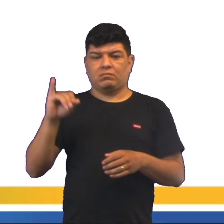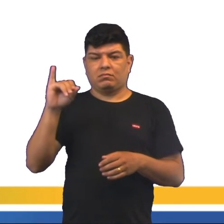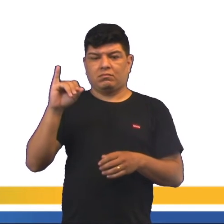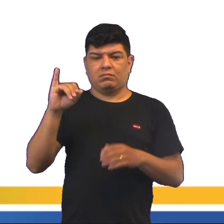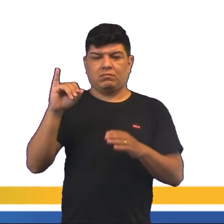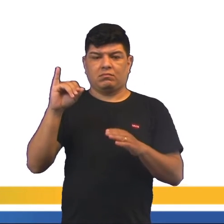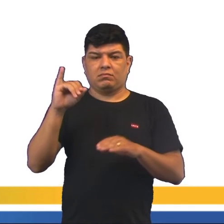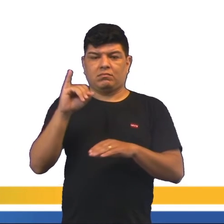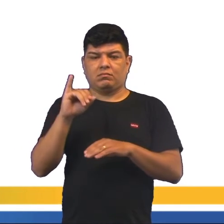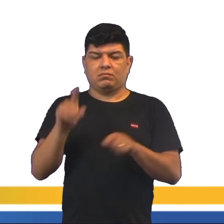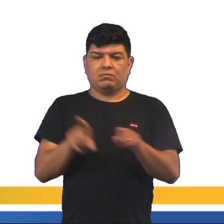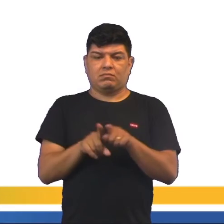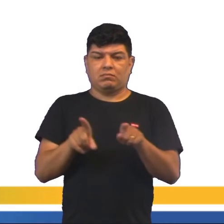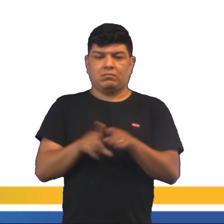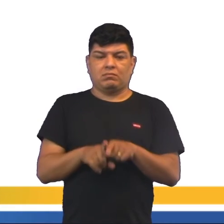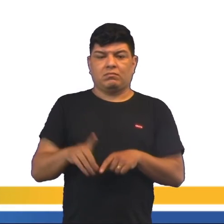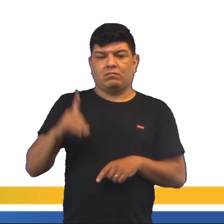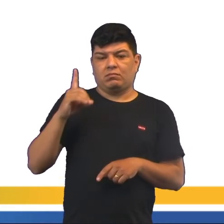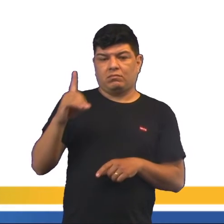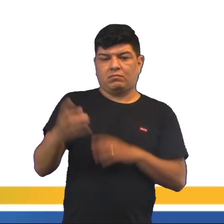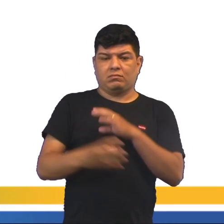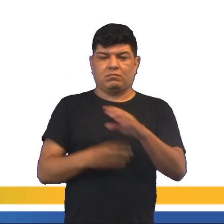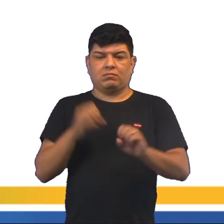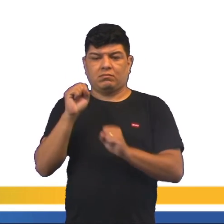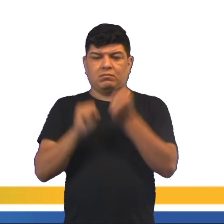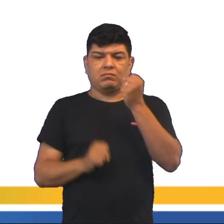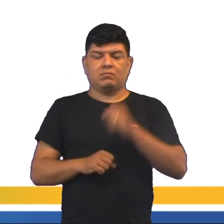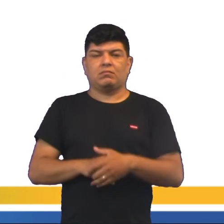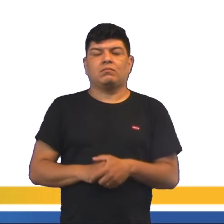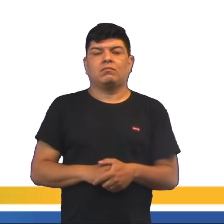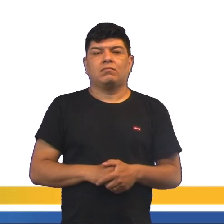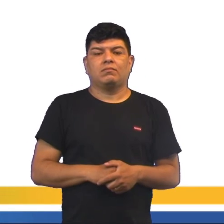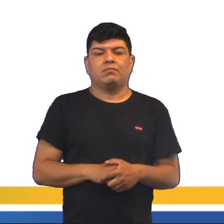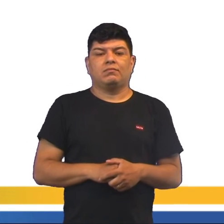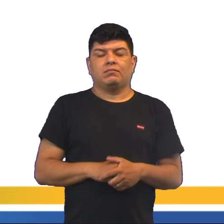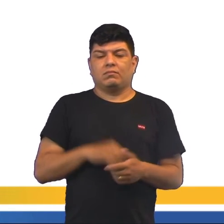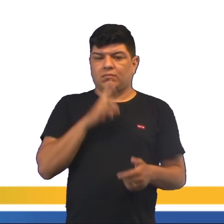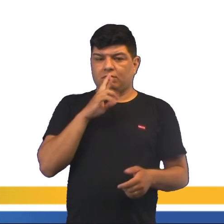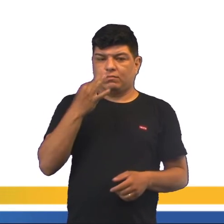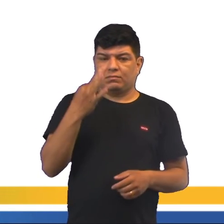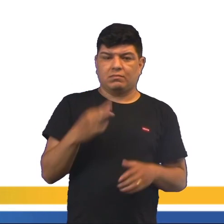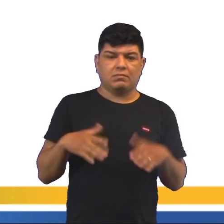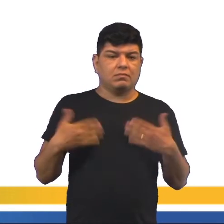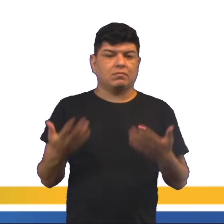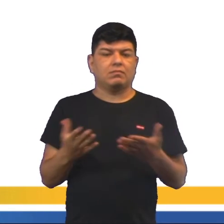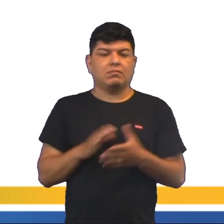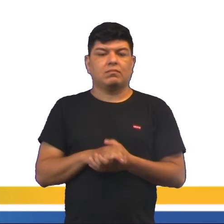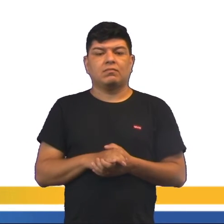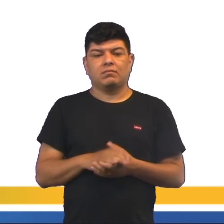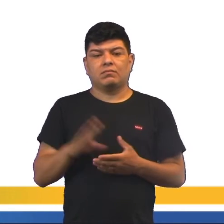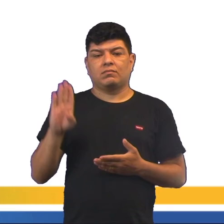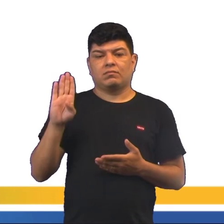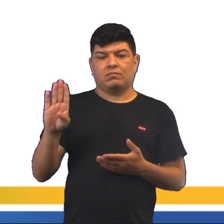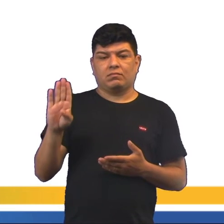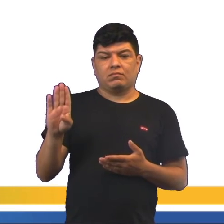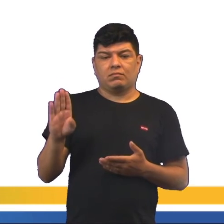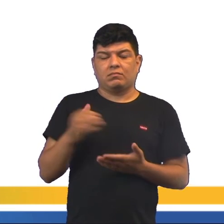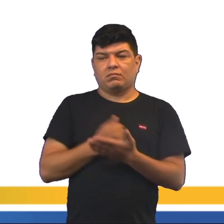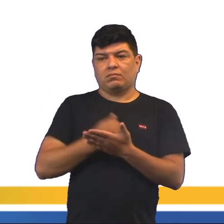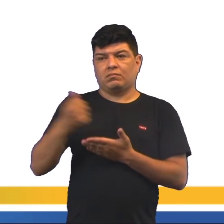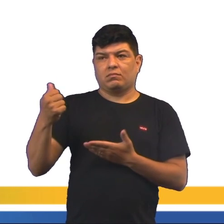C, coalizões institucionais, letra D, reformas administrativas. Vamos conferir a resposta. A